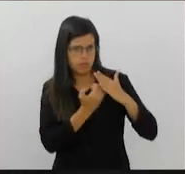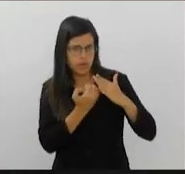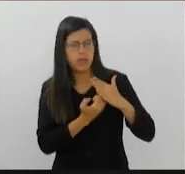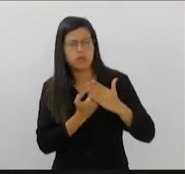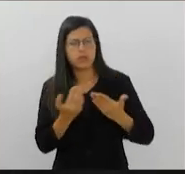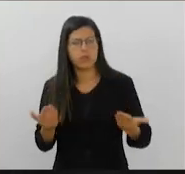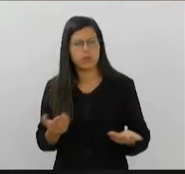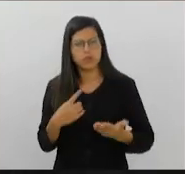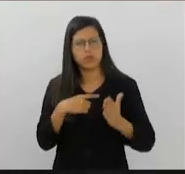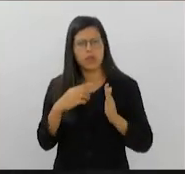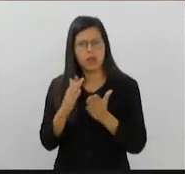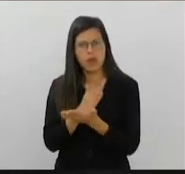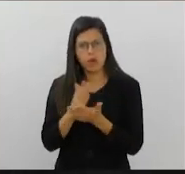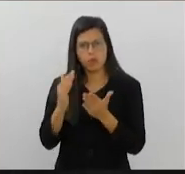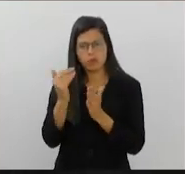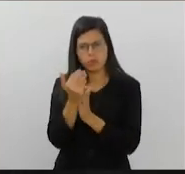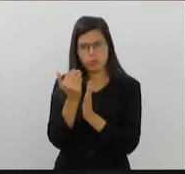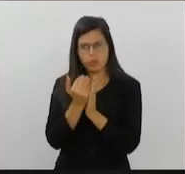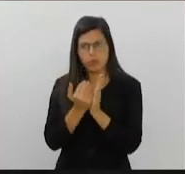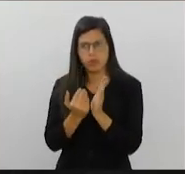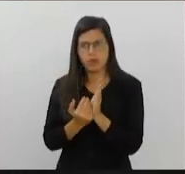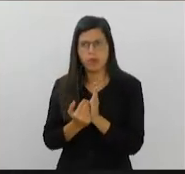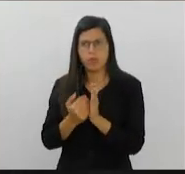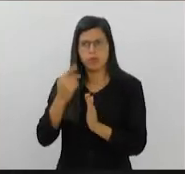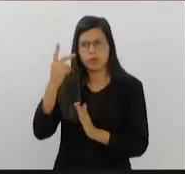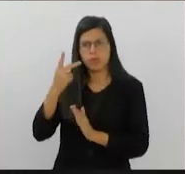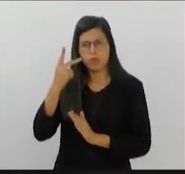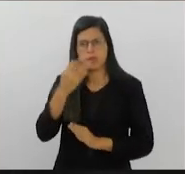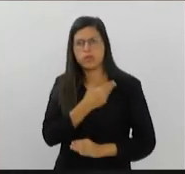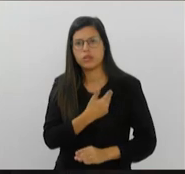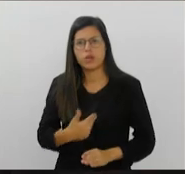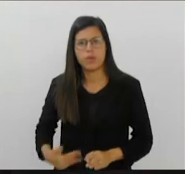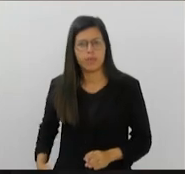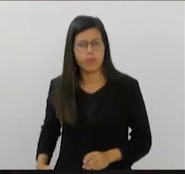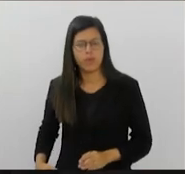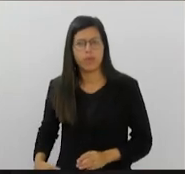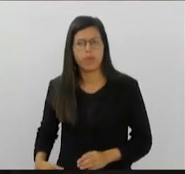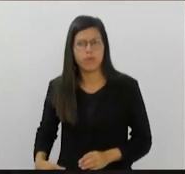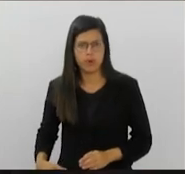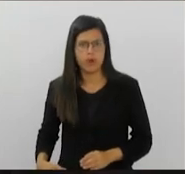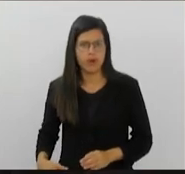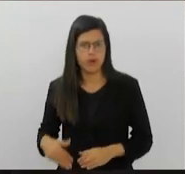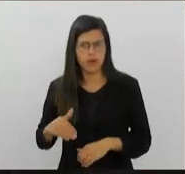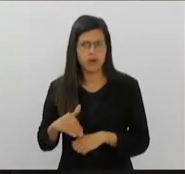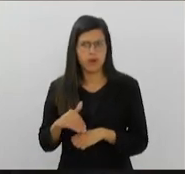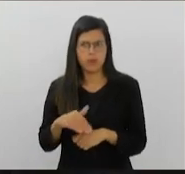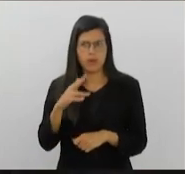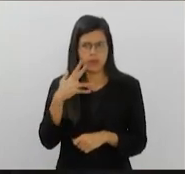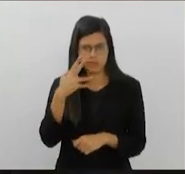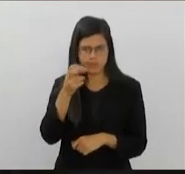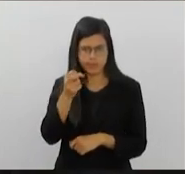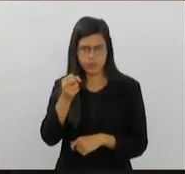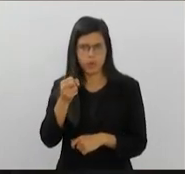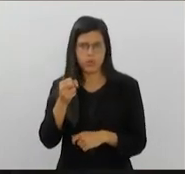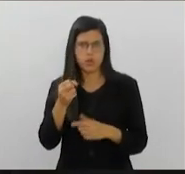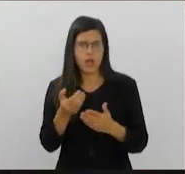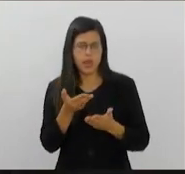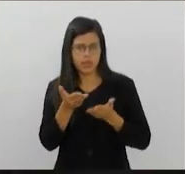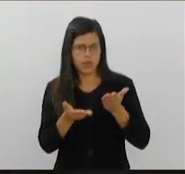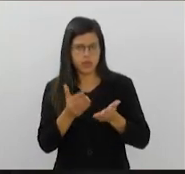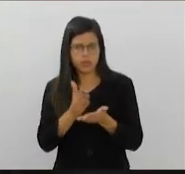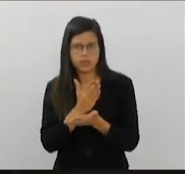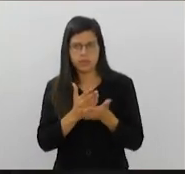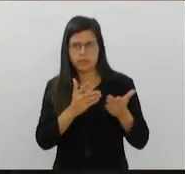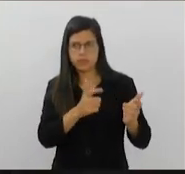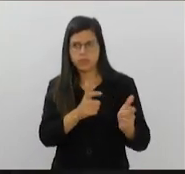alguns programas, e o nosso programa de política pública mais sólido, né, que a gente atende alguns lugares, ele está